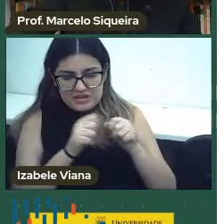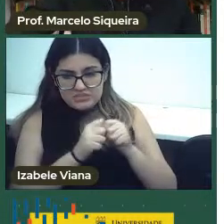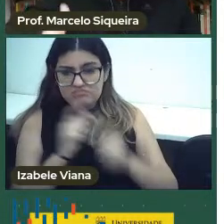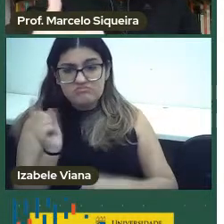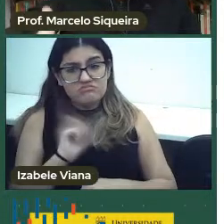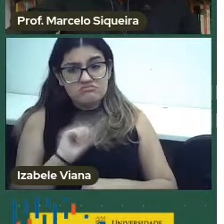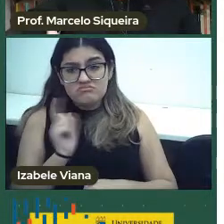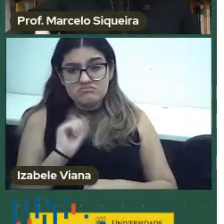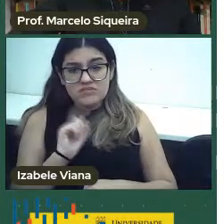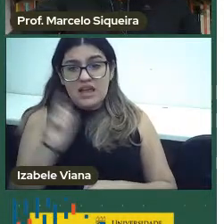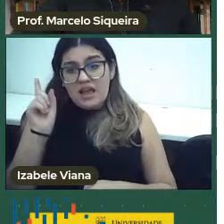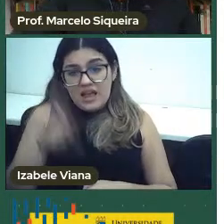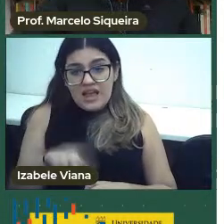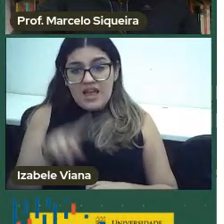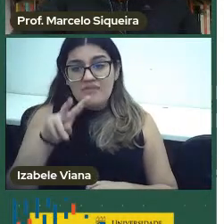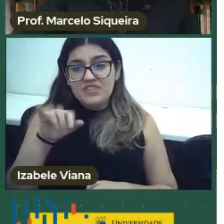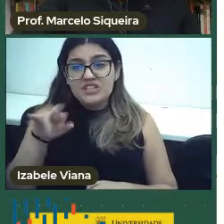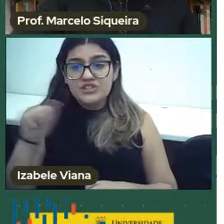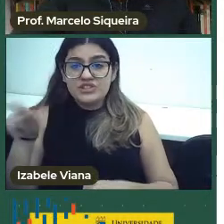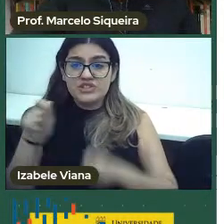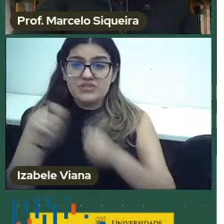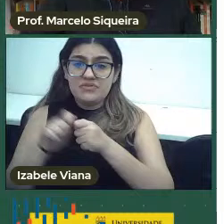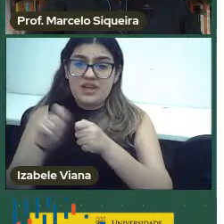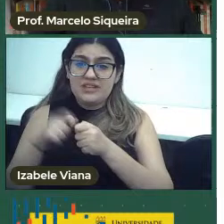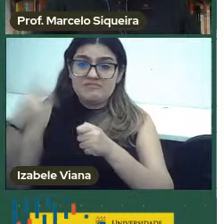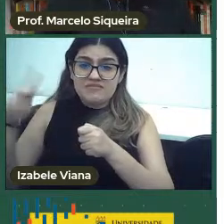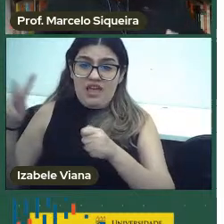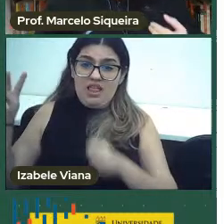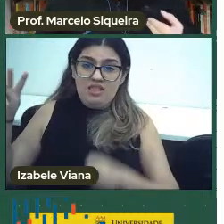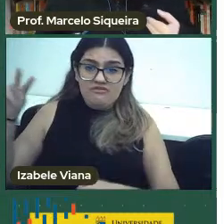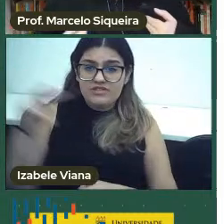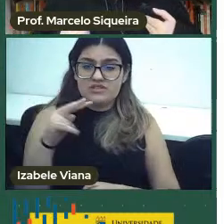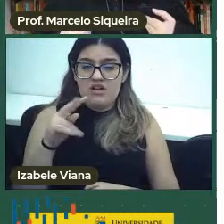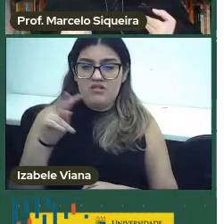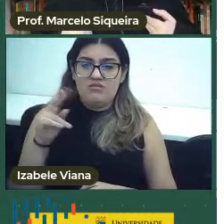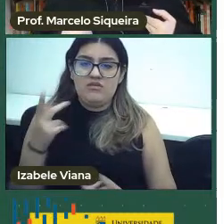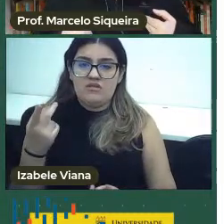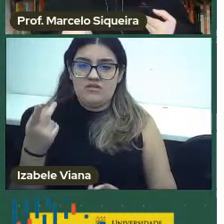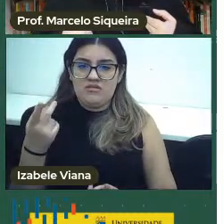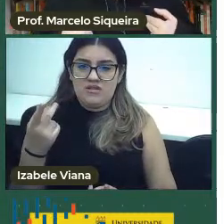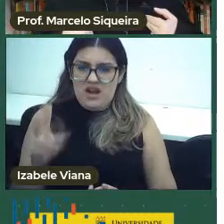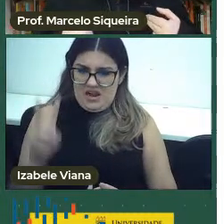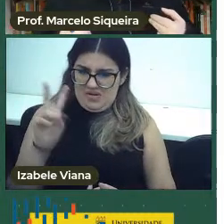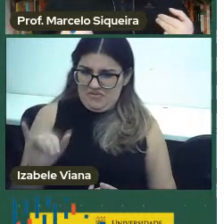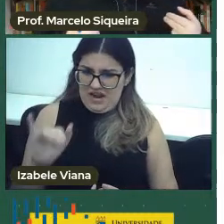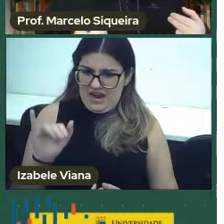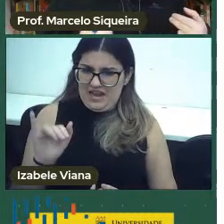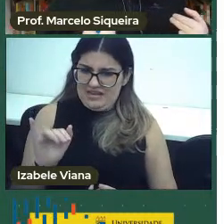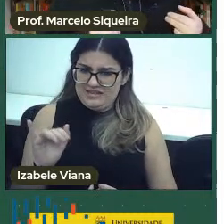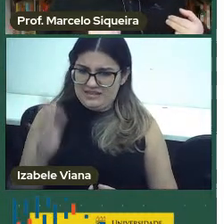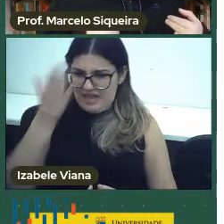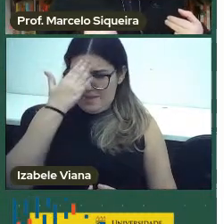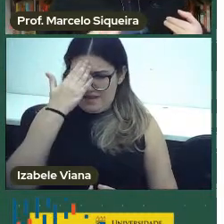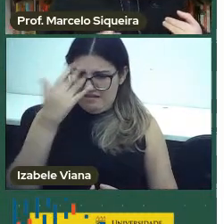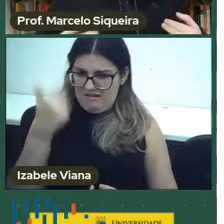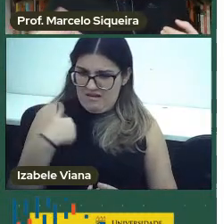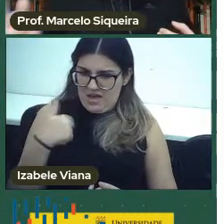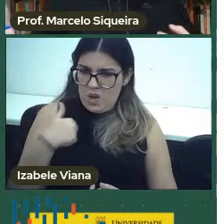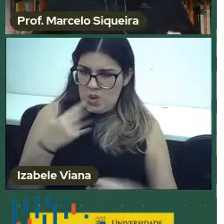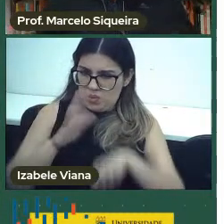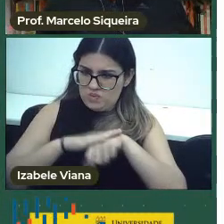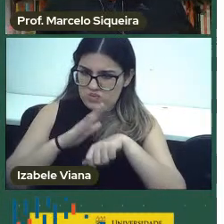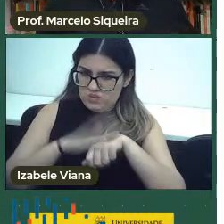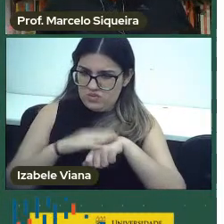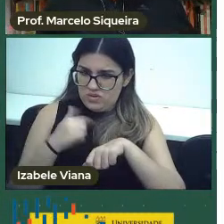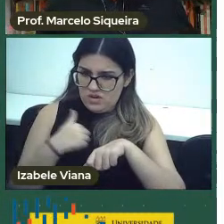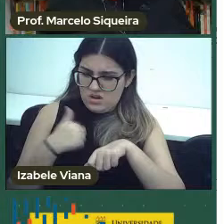olhar da professora Virgínia. E ela vai realmente saber quem eu sou? Ou vai olhar quem eu sou através de